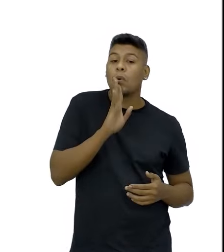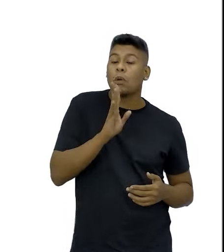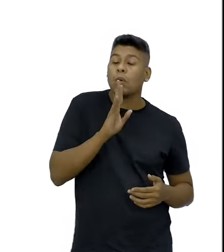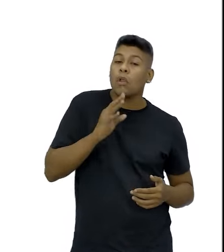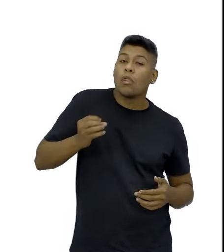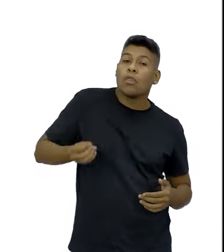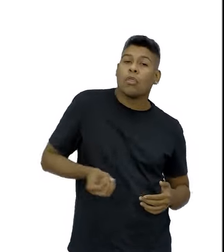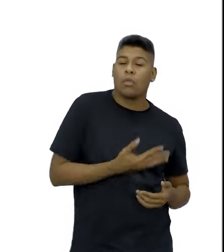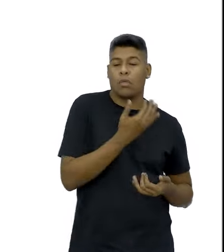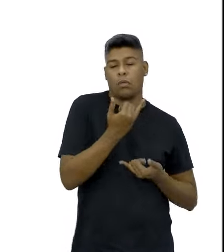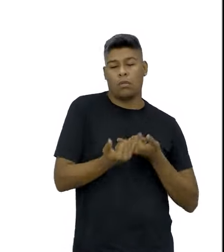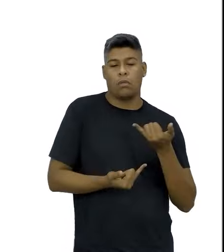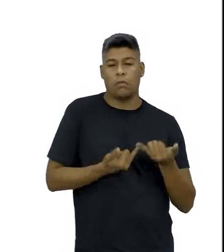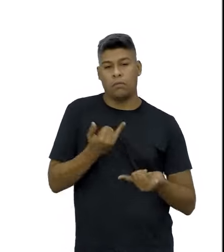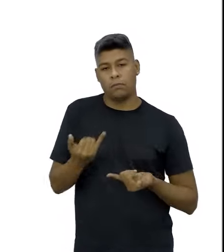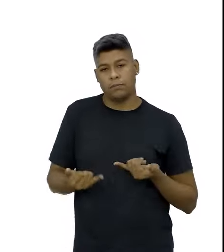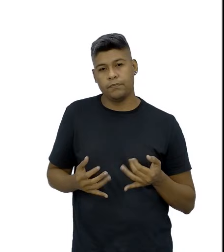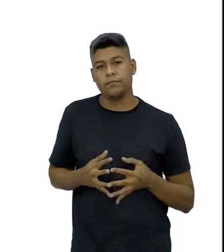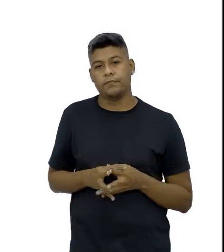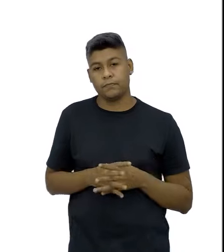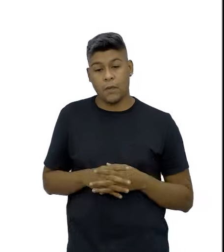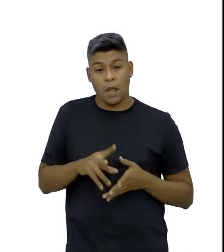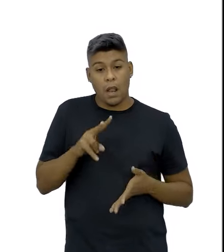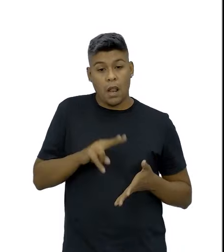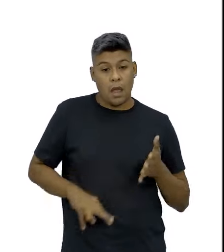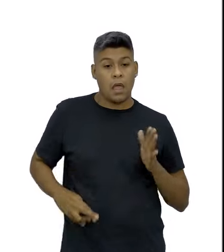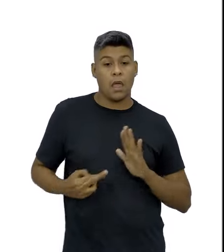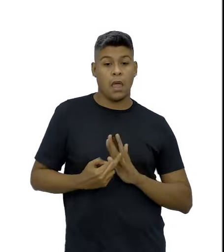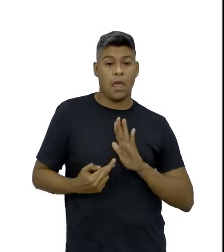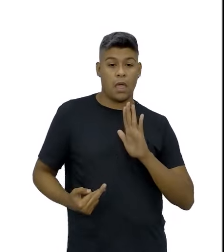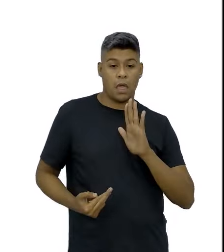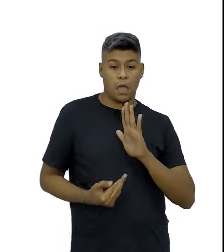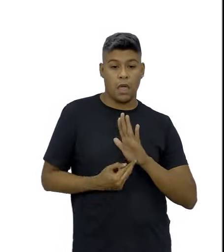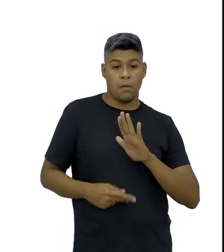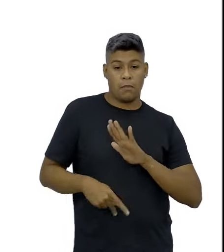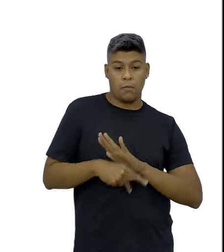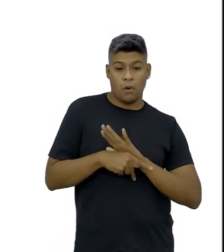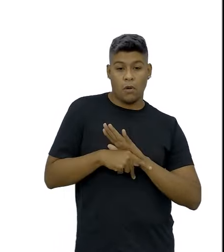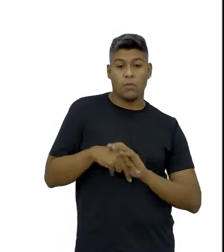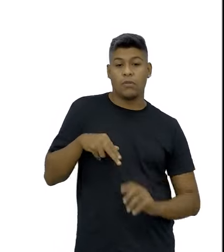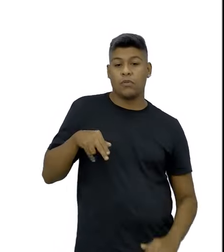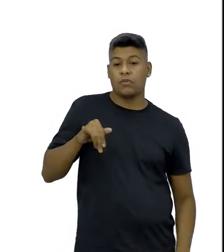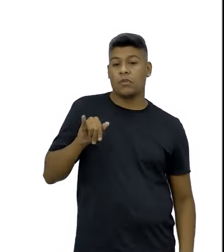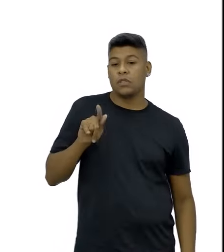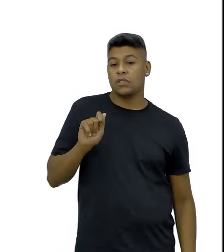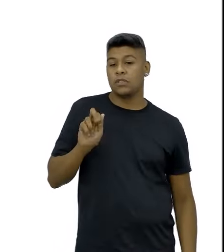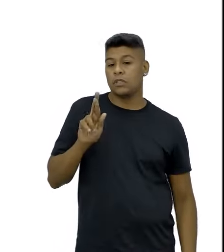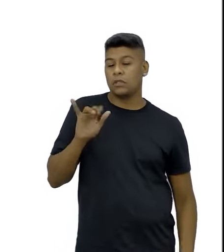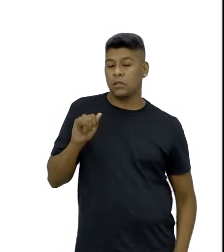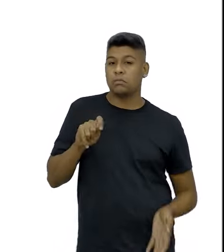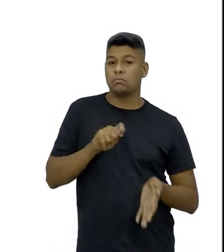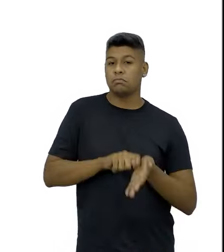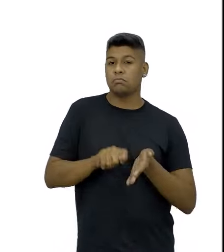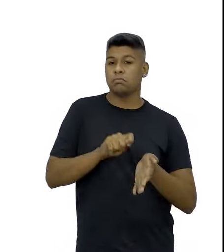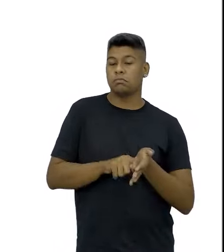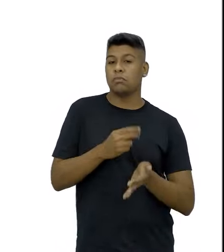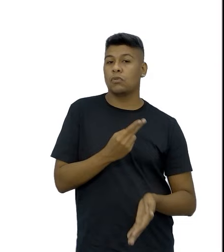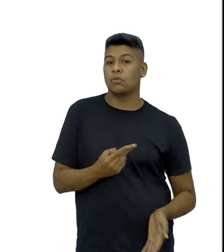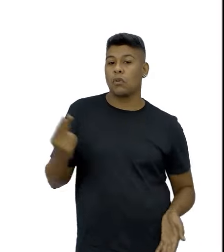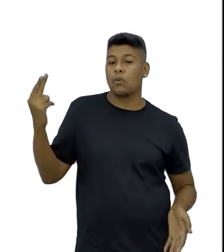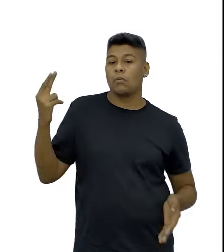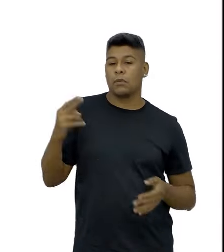conhecer uma nova brincadeira. Irão ler as regras de uma brincadeira da Nigéria e escreverão o nome da